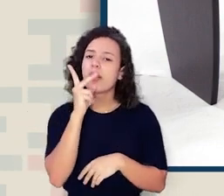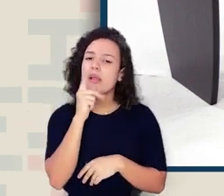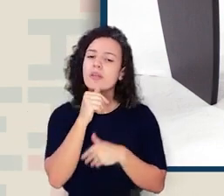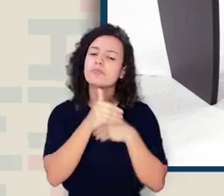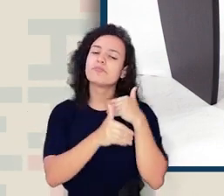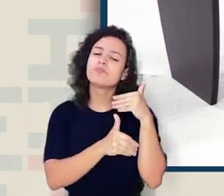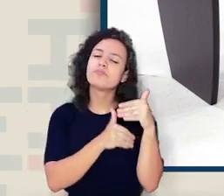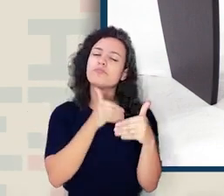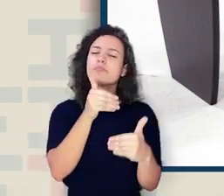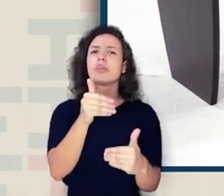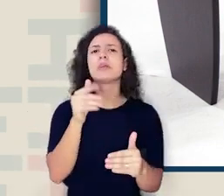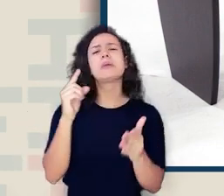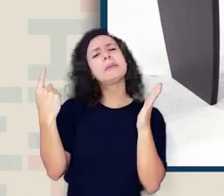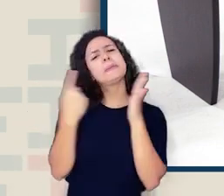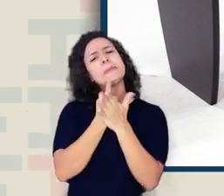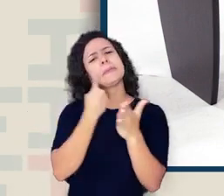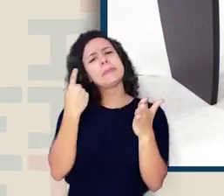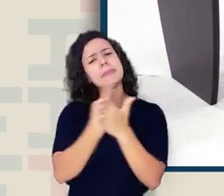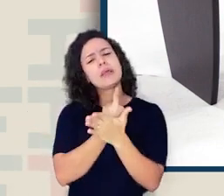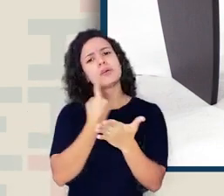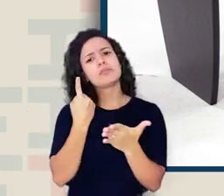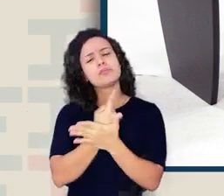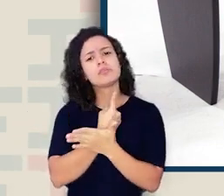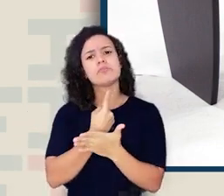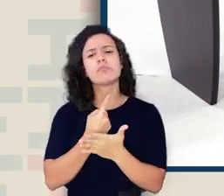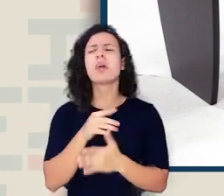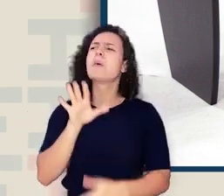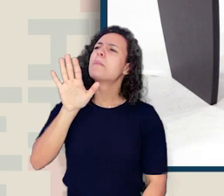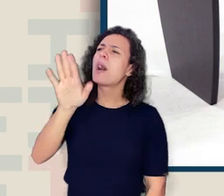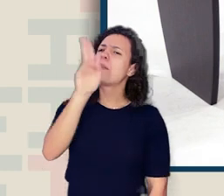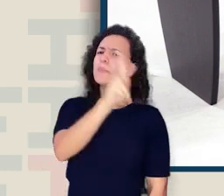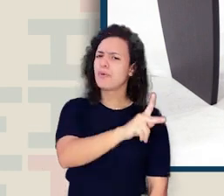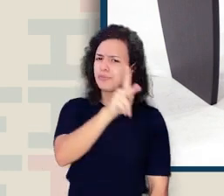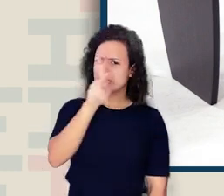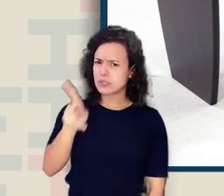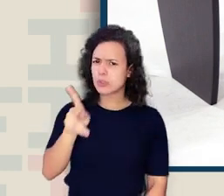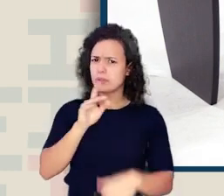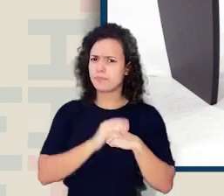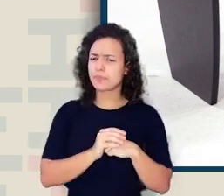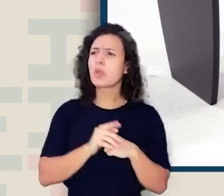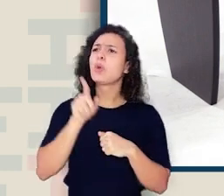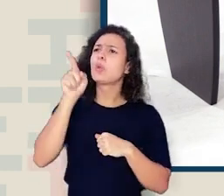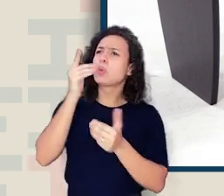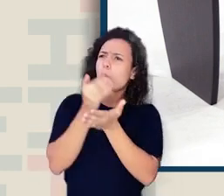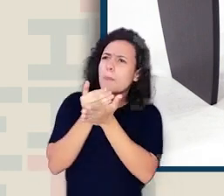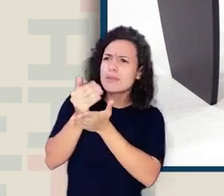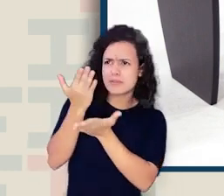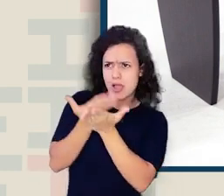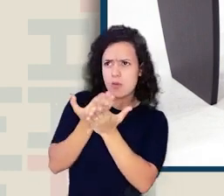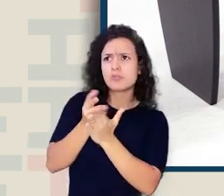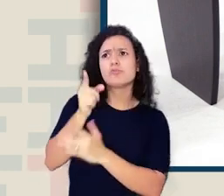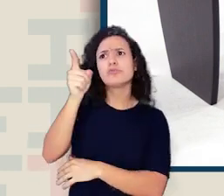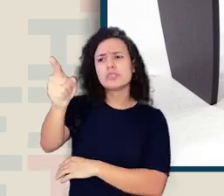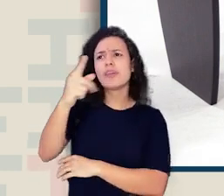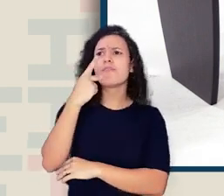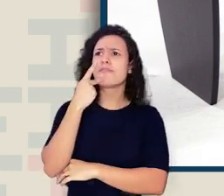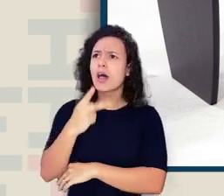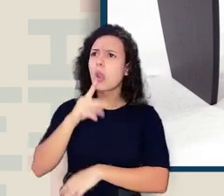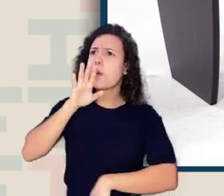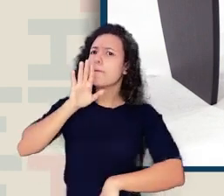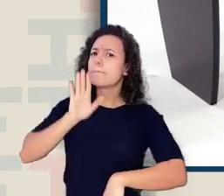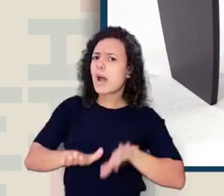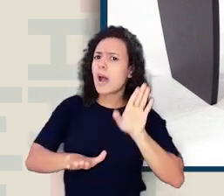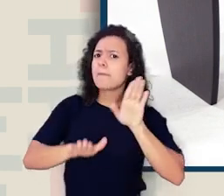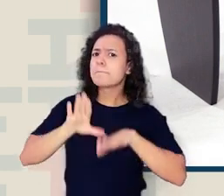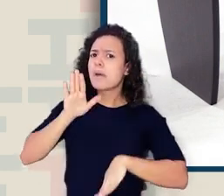andamento lento e vamos nos questionar. Caterine, mas no começo de sua aula,